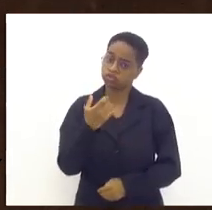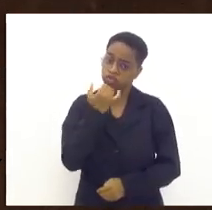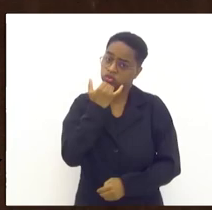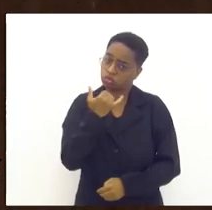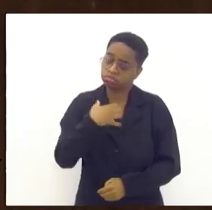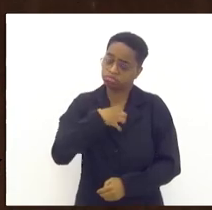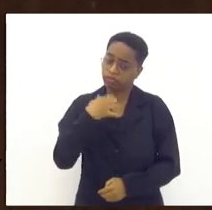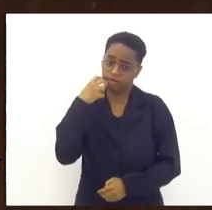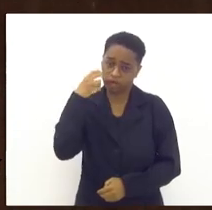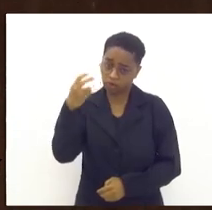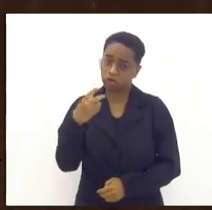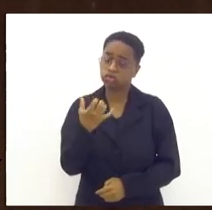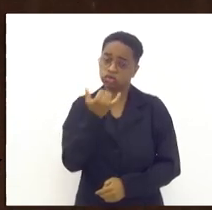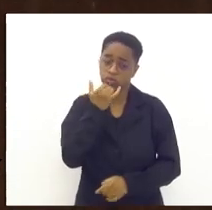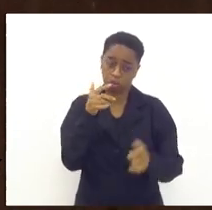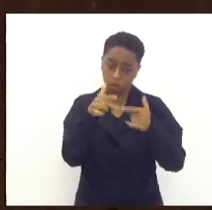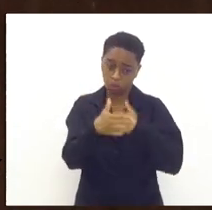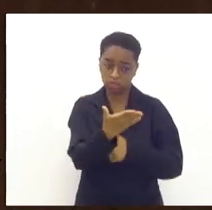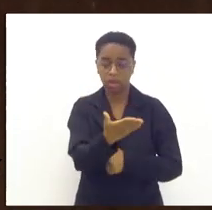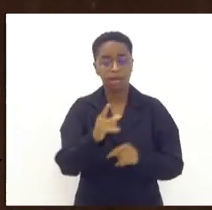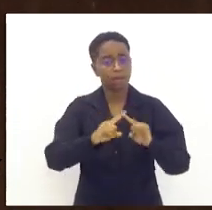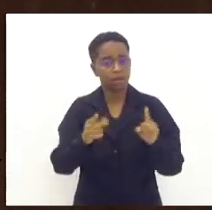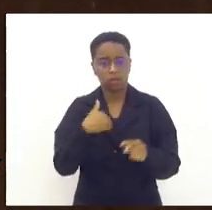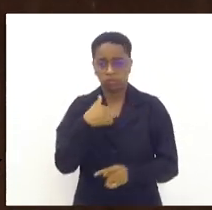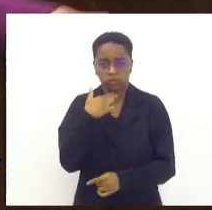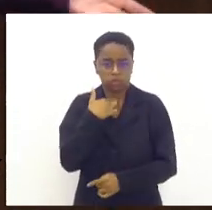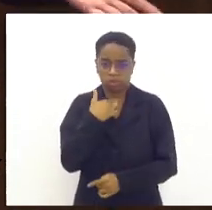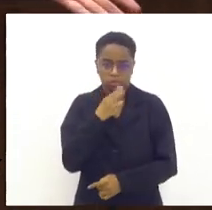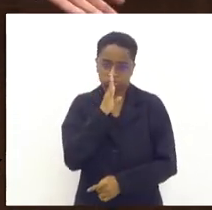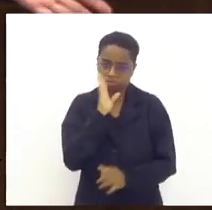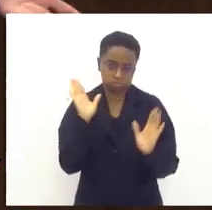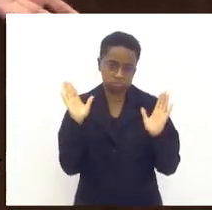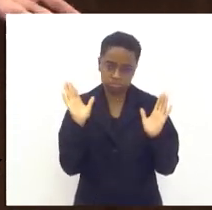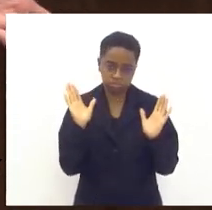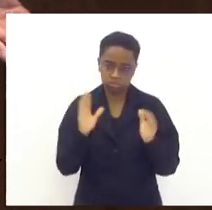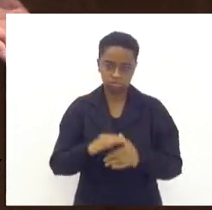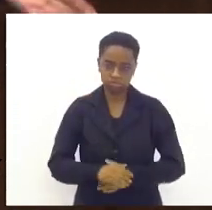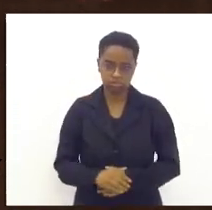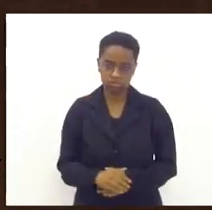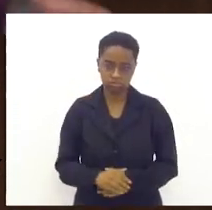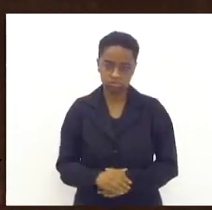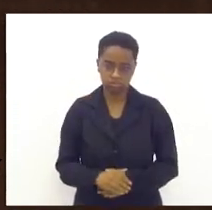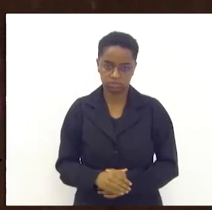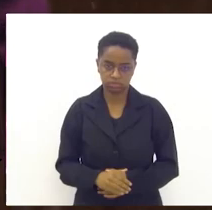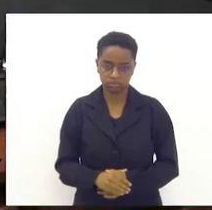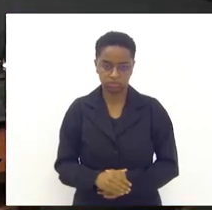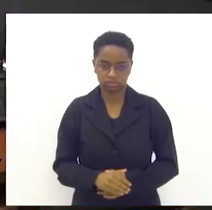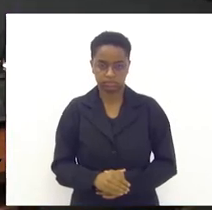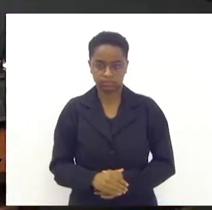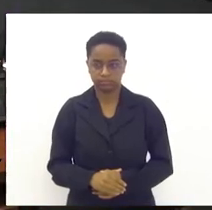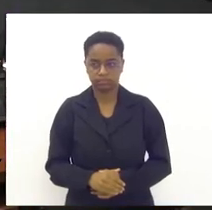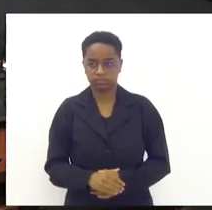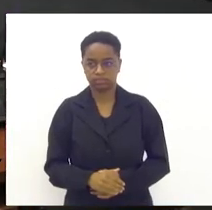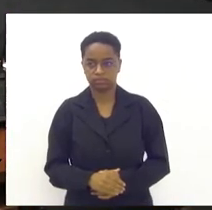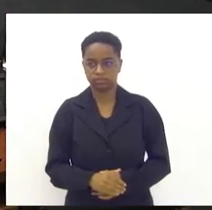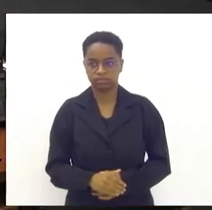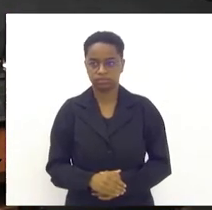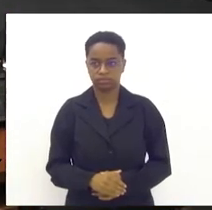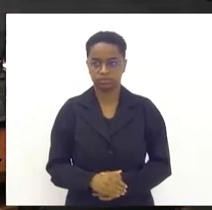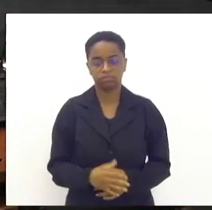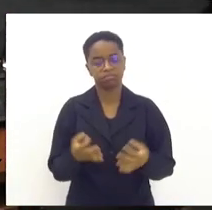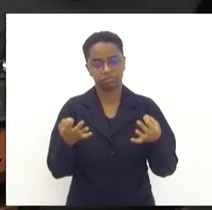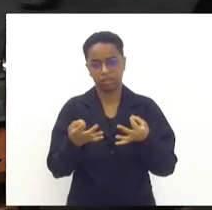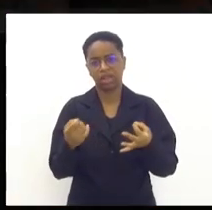ter interrompido o raciocínio, Luiz Paulo, mas eu não poderia deixar esse momento de colocar minha posição. Perfeitamente, senhora, mas eu tenho